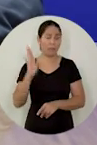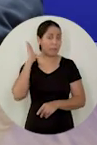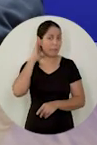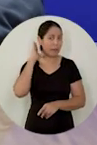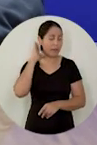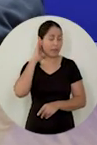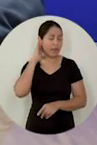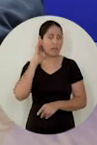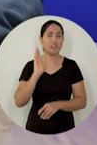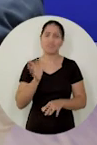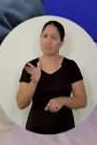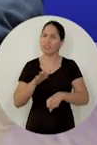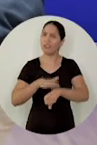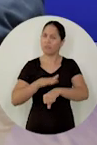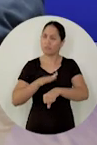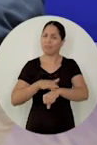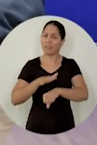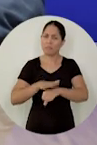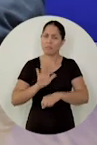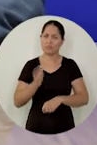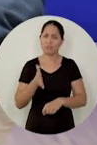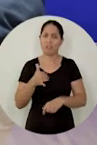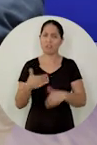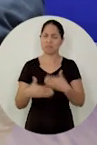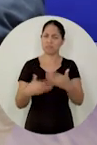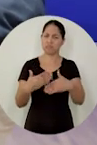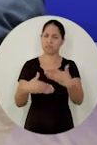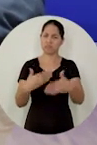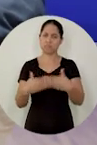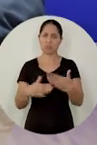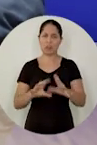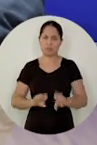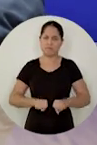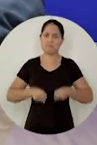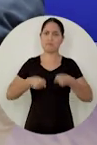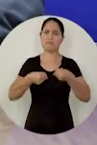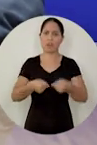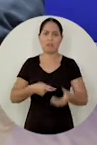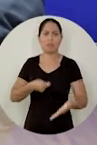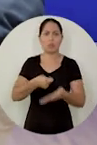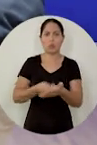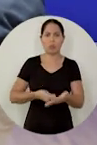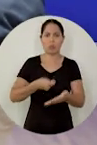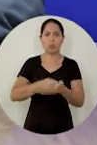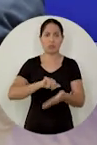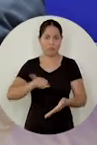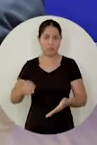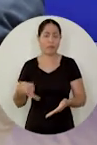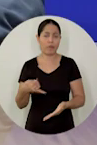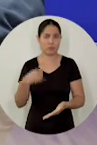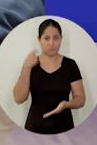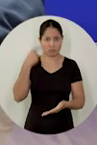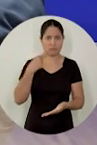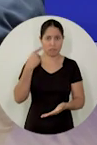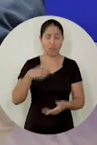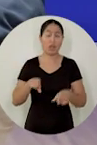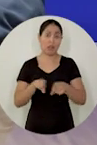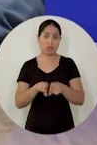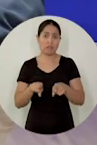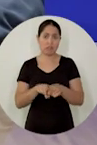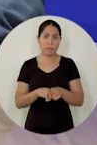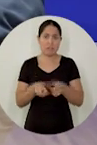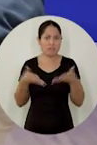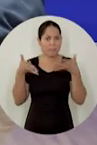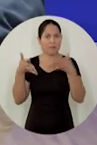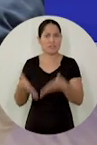há algum tempo já, vem empreendendo o fortalecimento da luta em defesa das prerrogativas profissionais, buscando